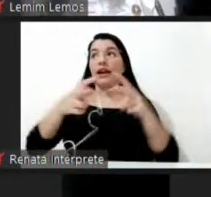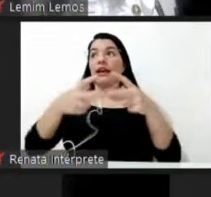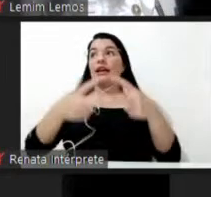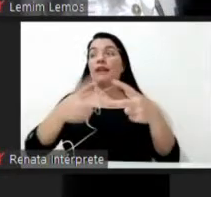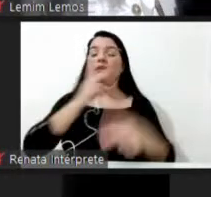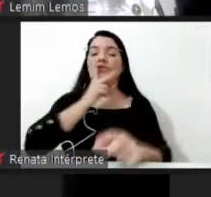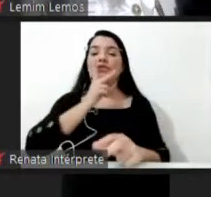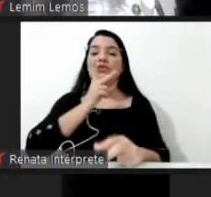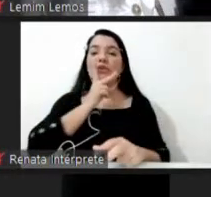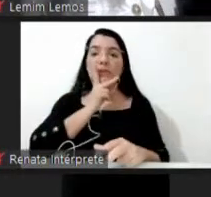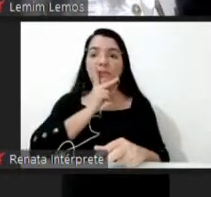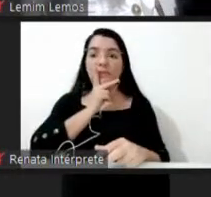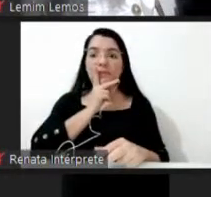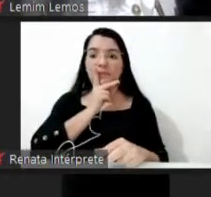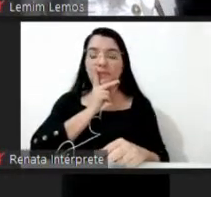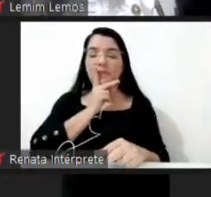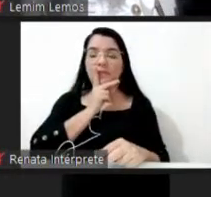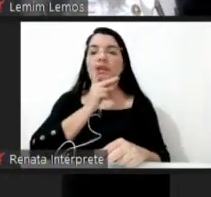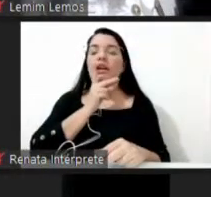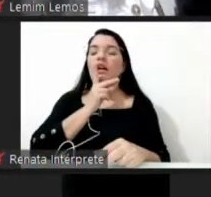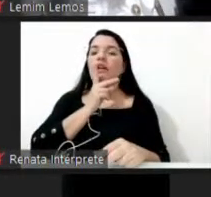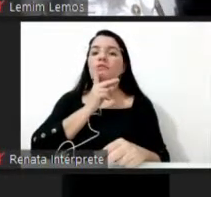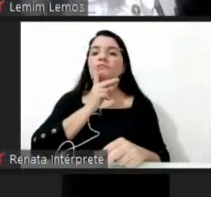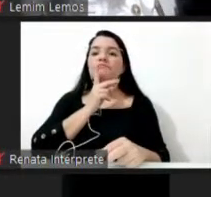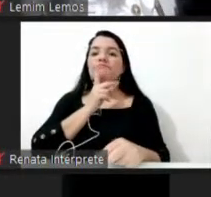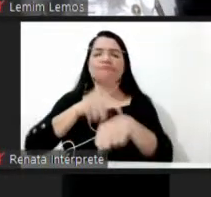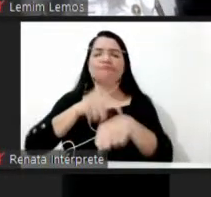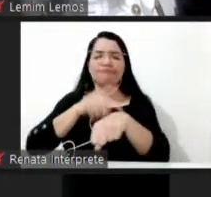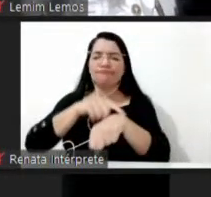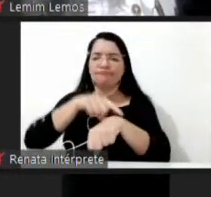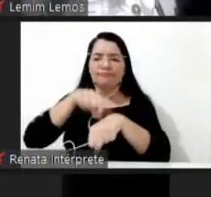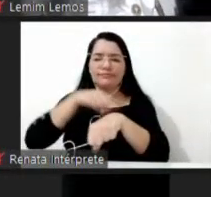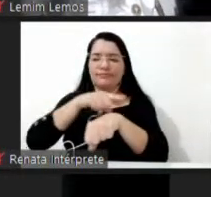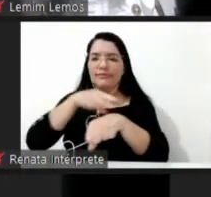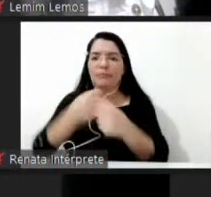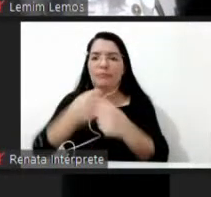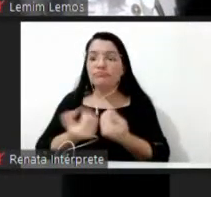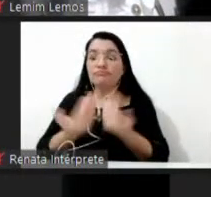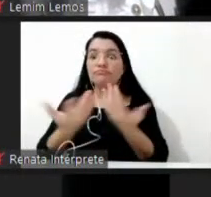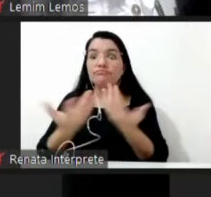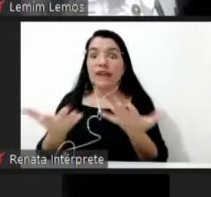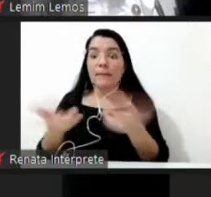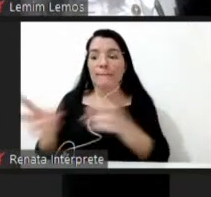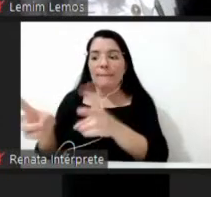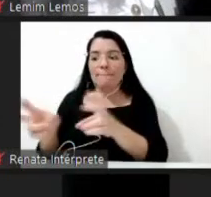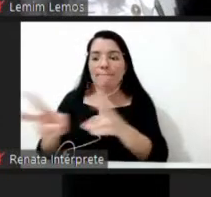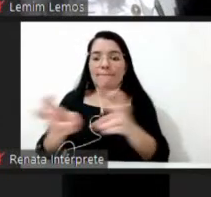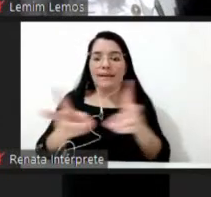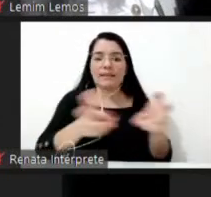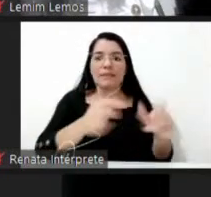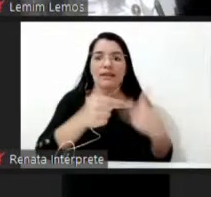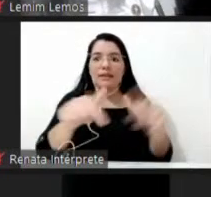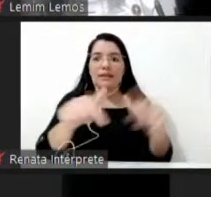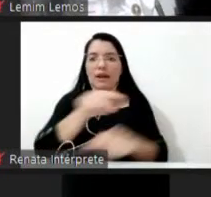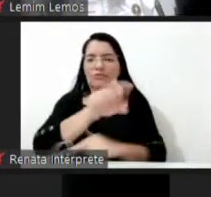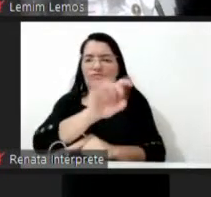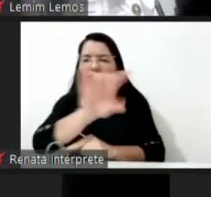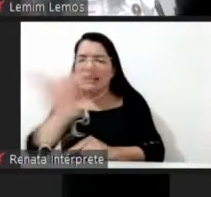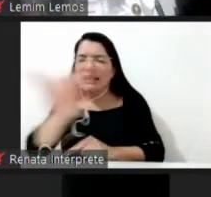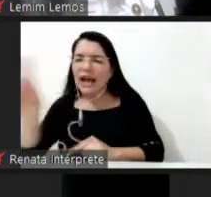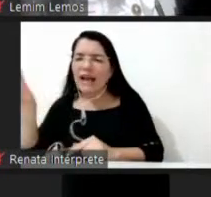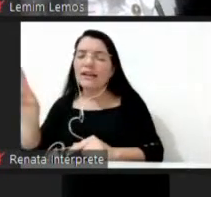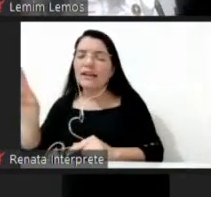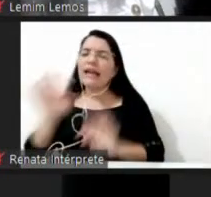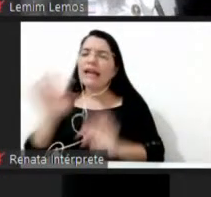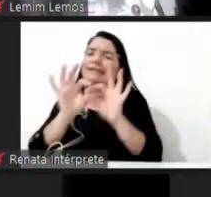Vitória dedica tempo para reconhecer o trabalho de cada um de vocês. É uma forma muito